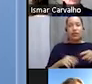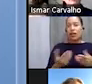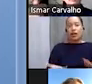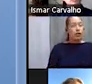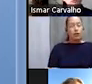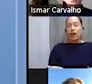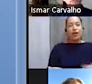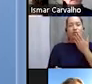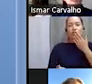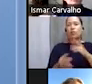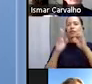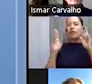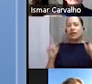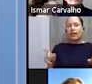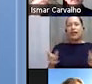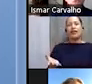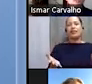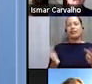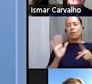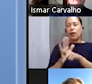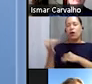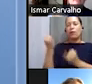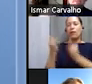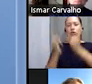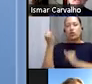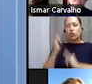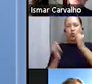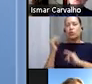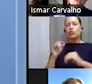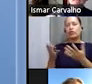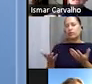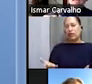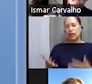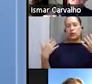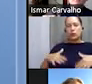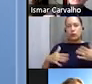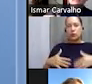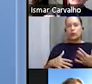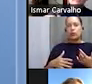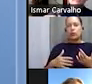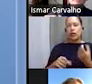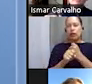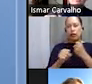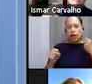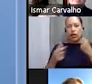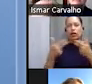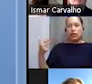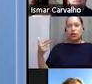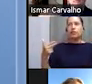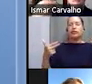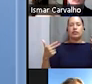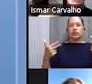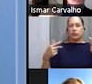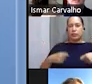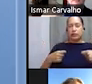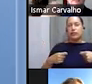diferente, numa dinâmica industrial, em grandes lavras, em grandes minerações, e que é um problema que se agrava